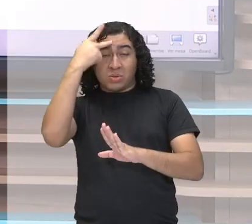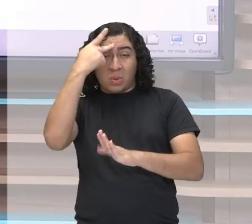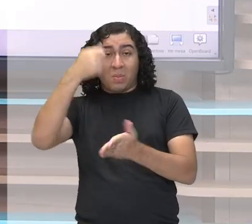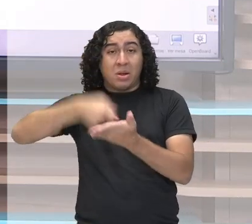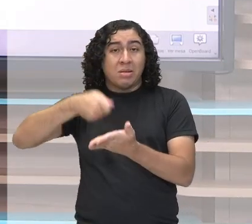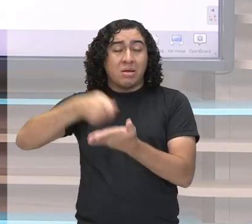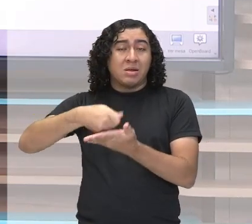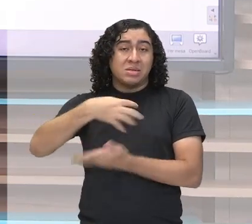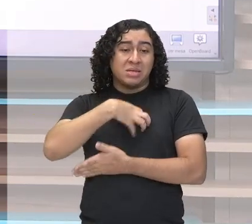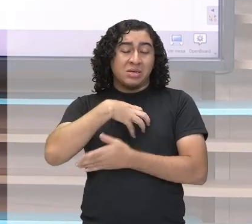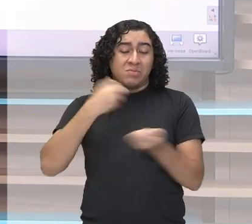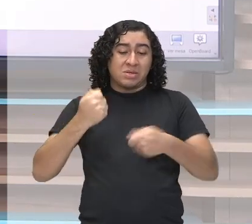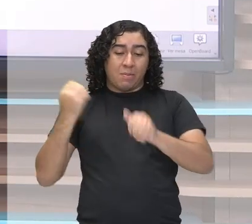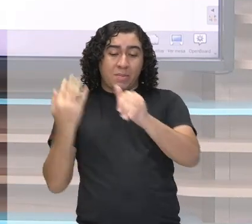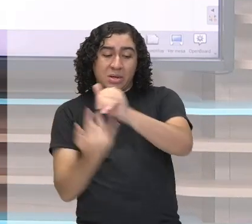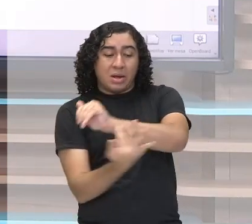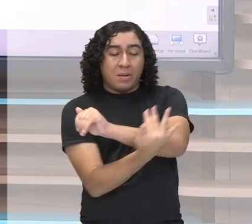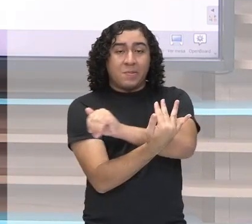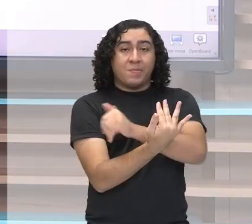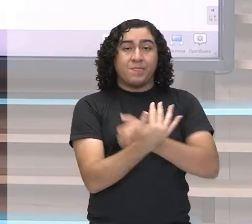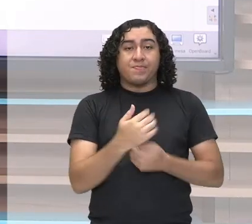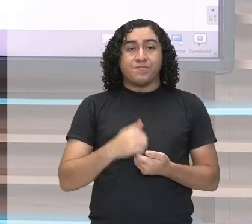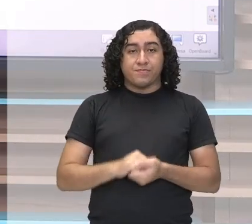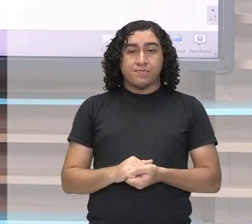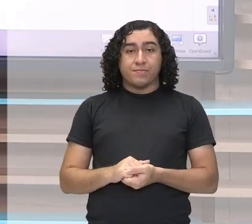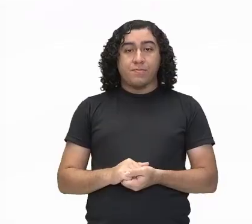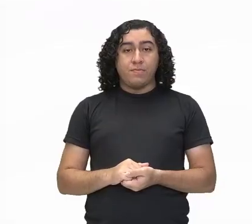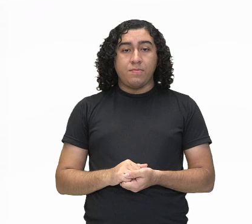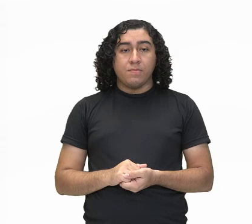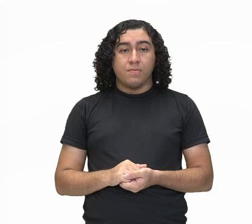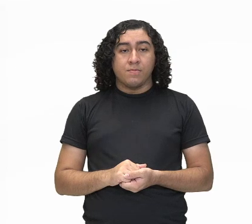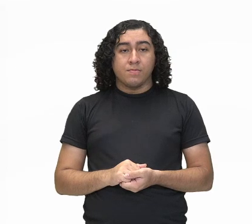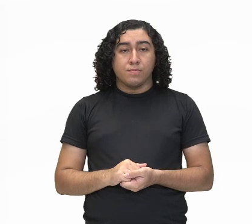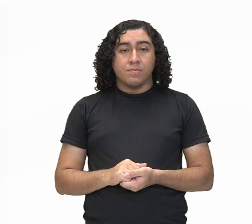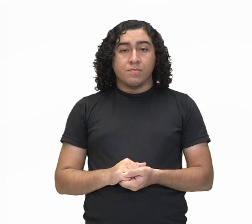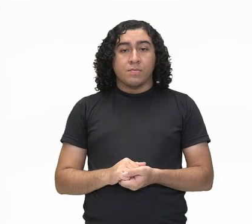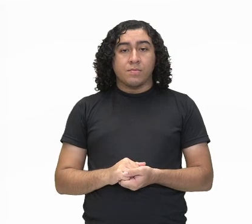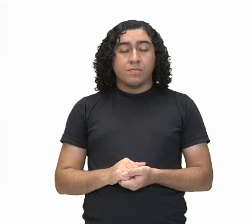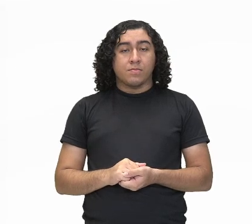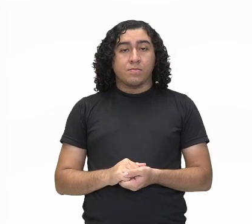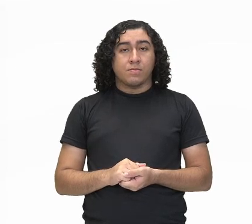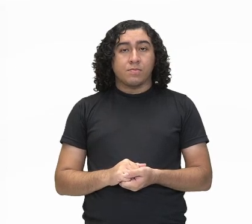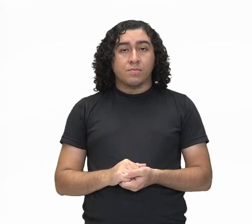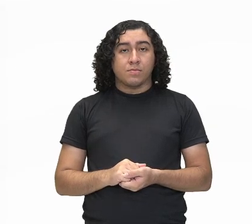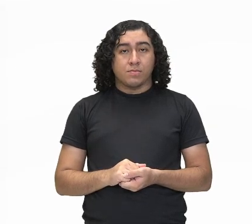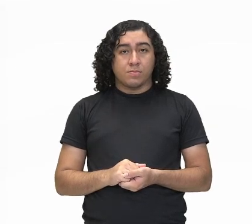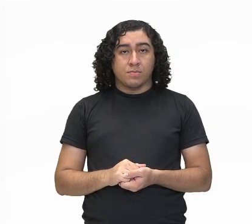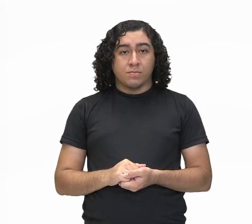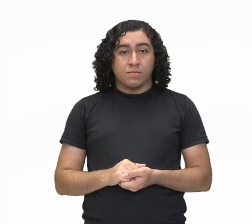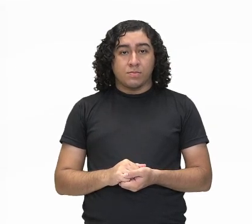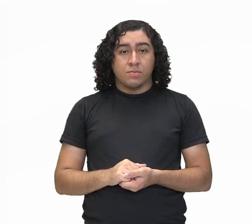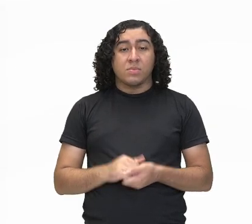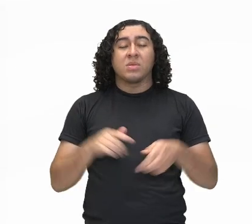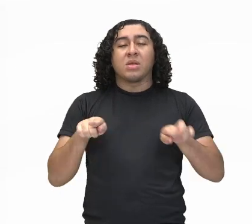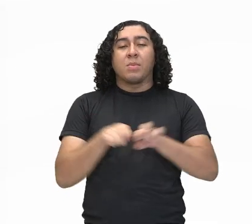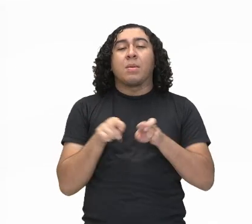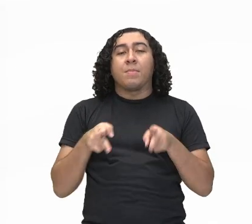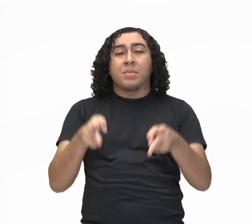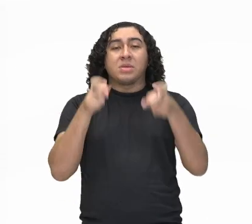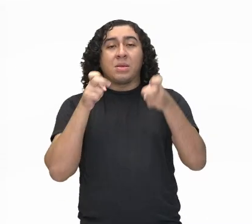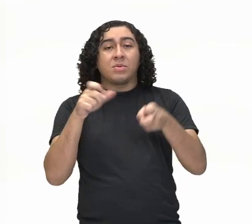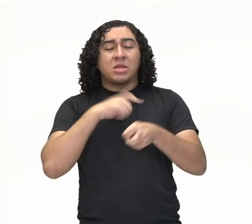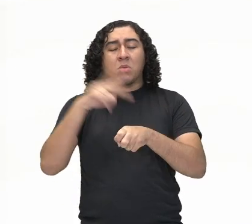migração, migrar, a gente observa aí que é trocar de país, né? Aqui